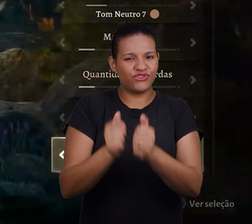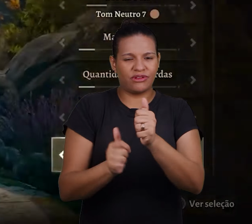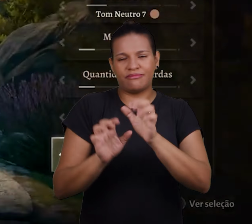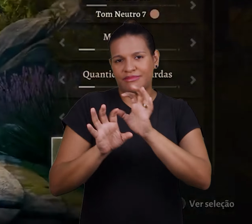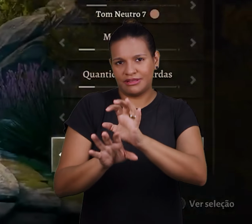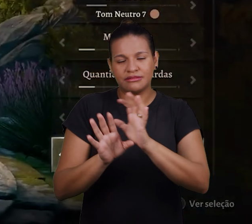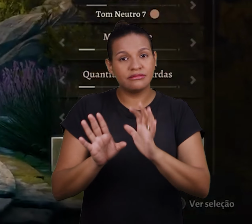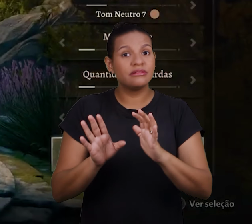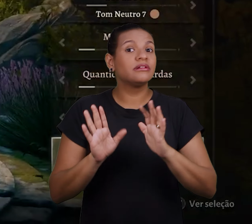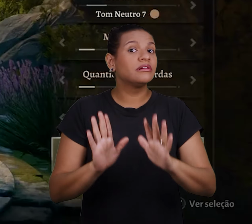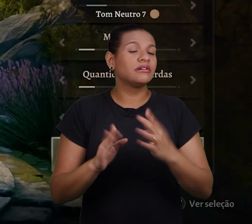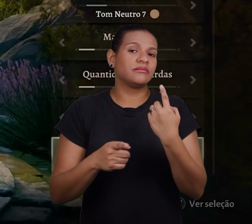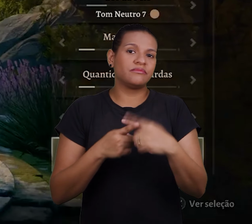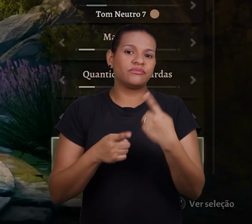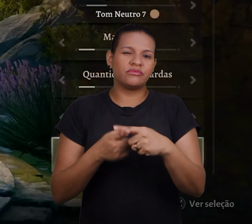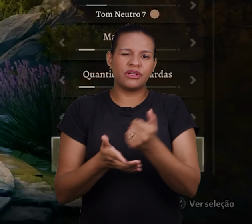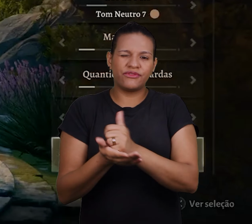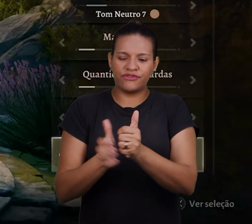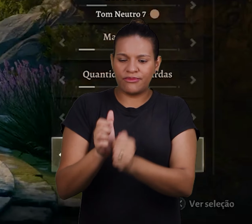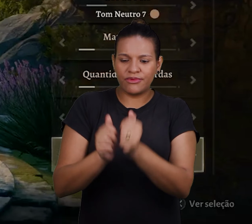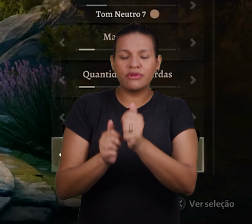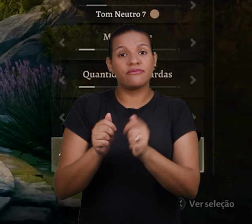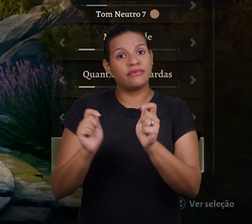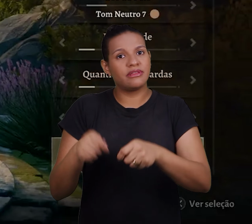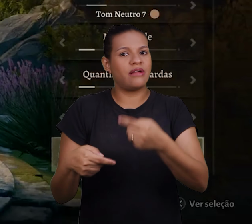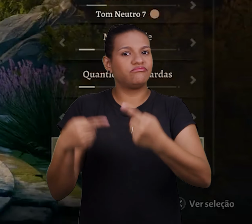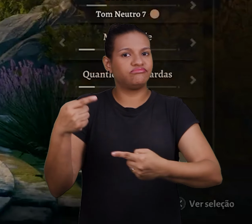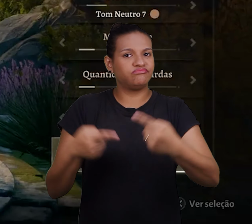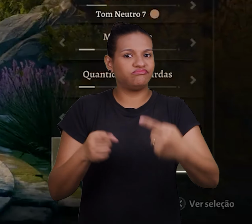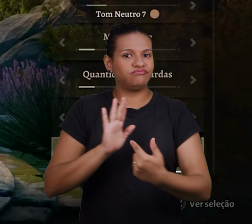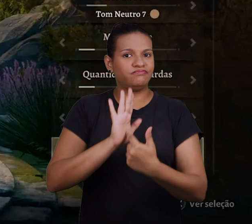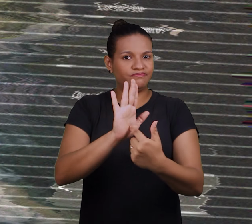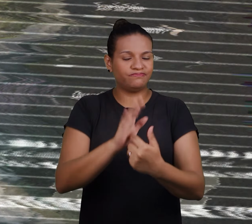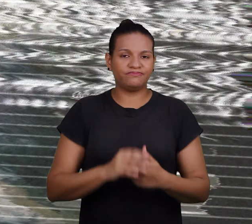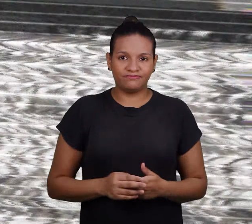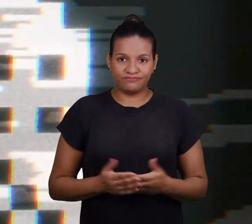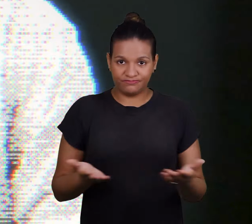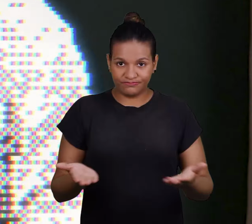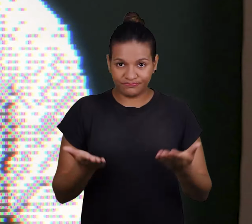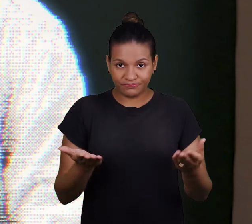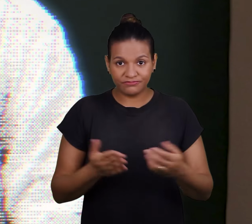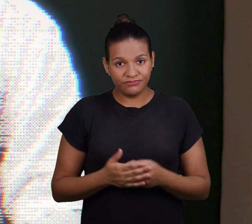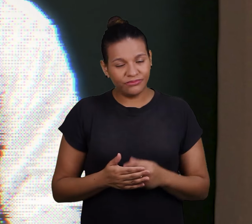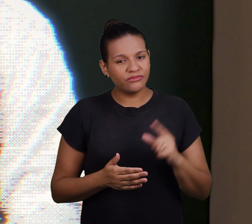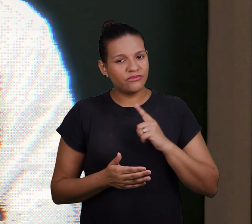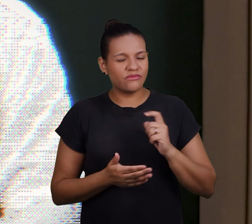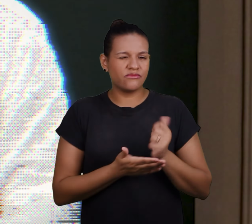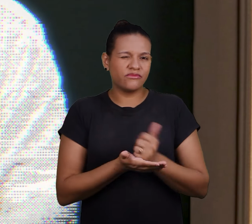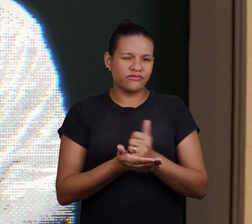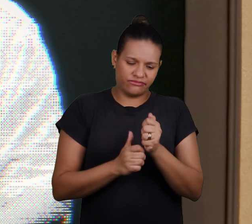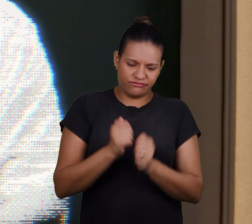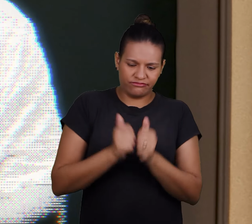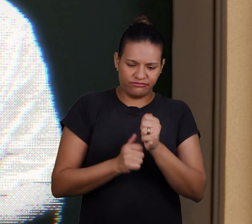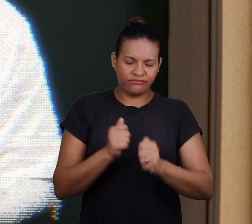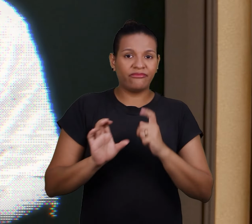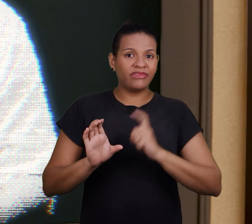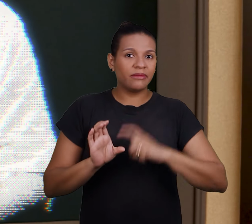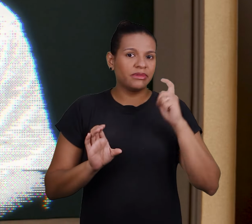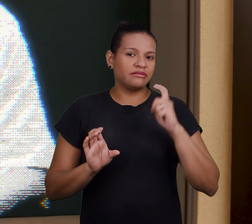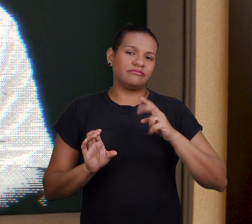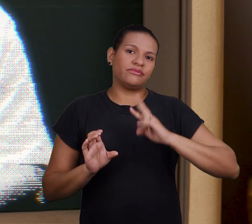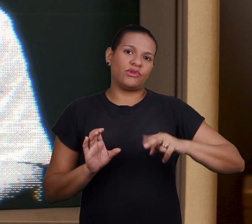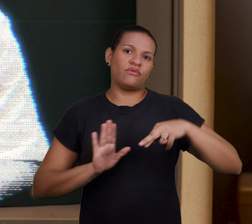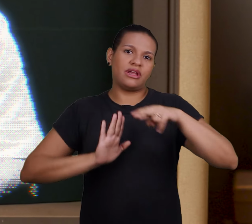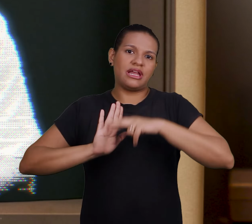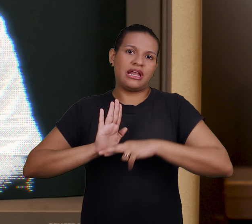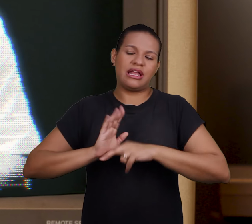dos videogames. Afinal, ela é um grande filtro para esse tipo de discussão. Então, o cenário de jogos independentes,